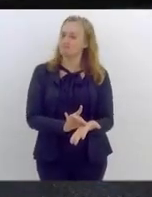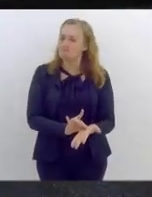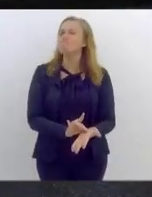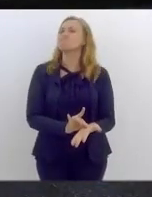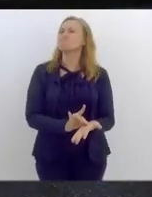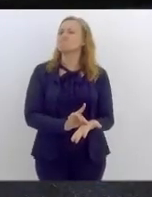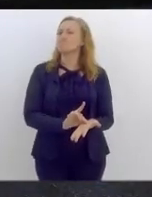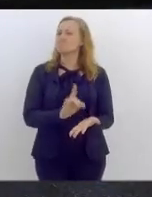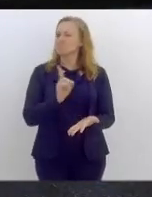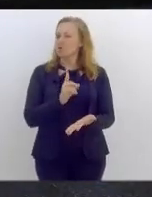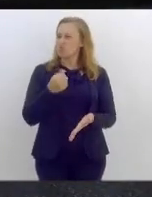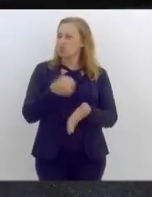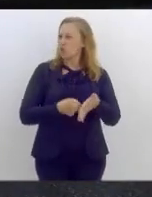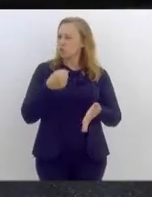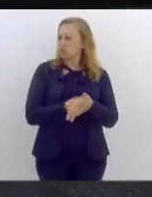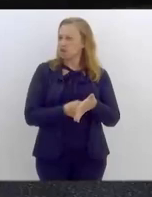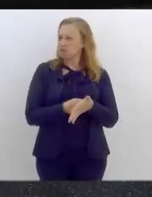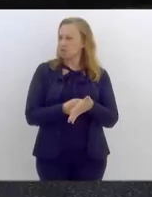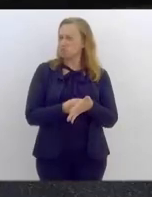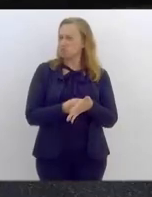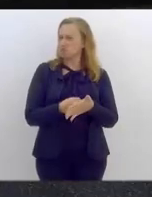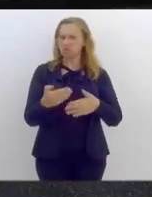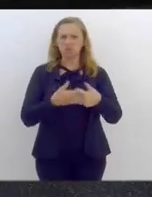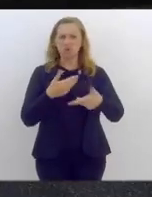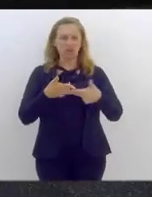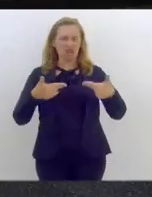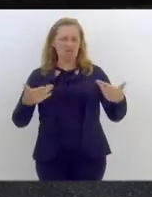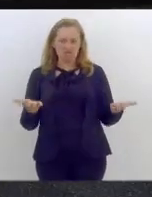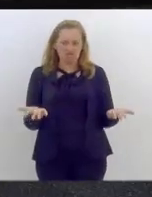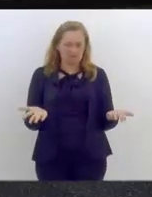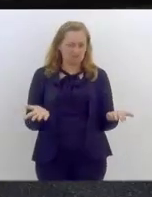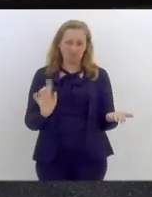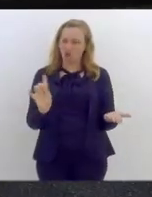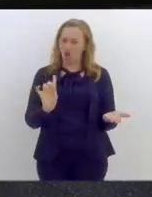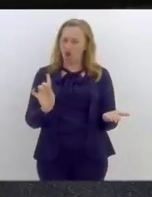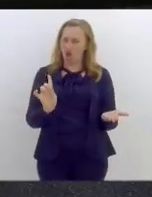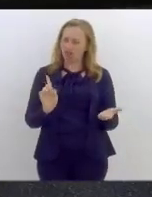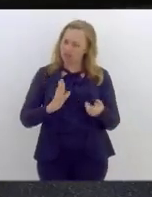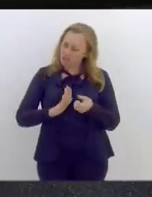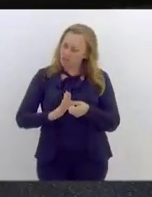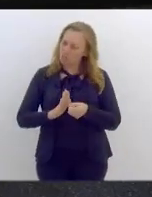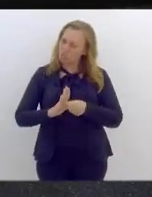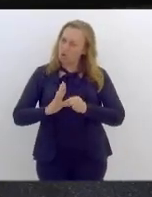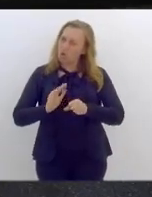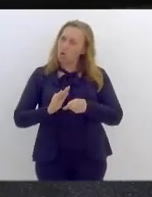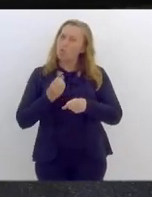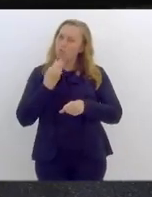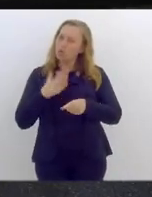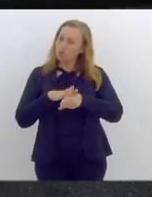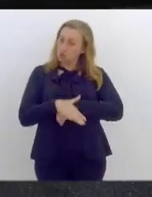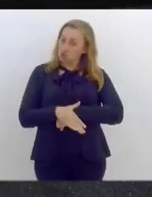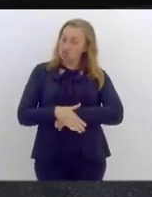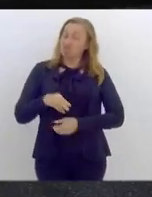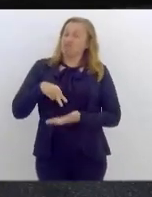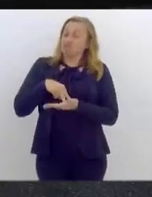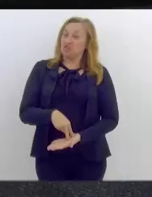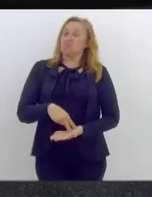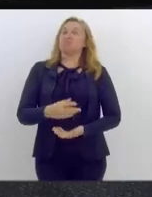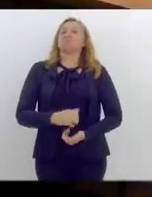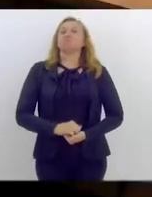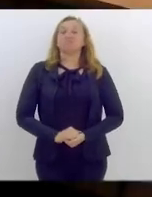não lutamos até aqui para que este boa noite seja pela metade. Boa noite, senhoras e